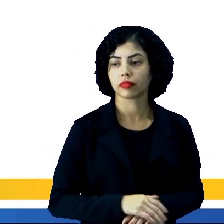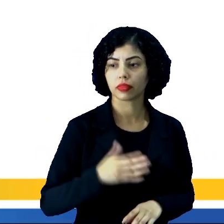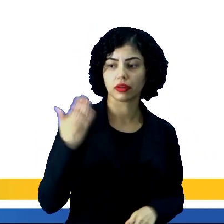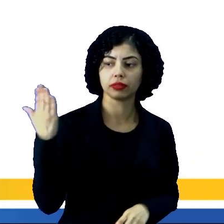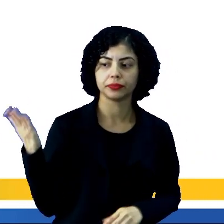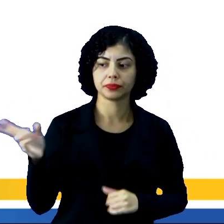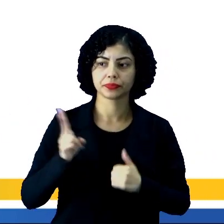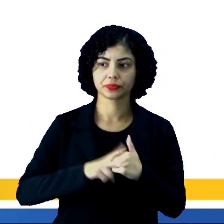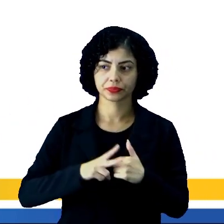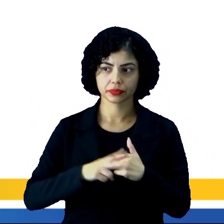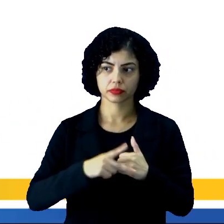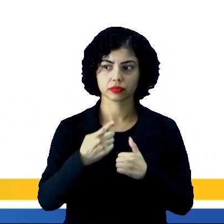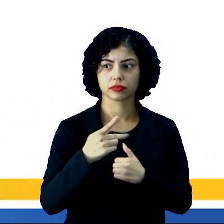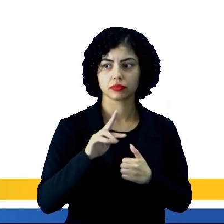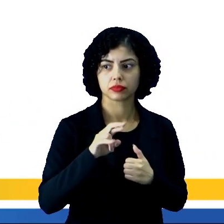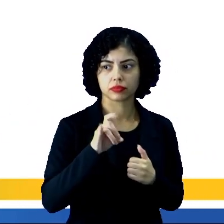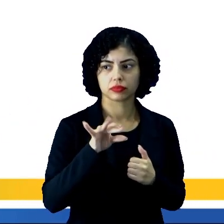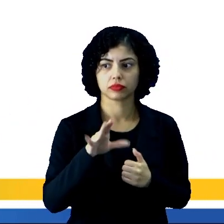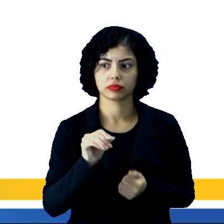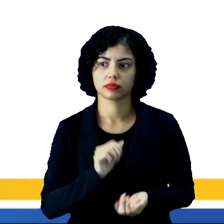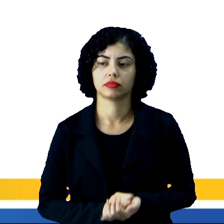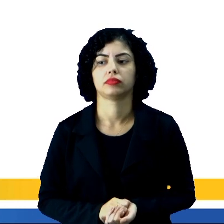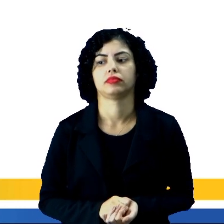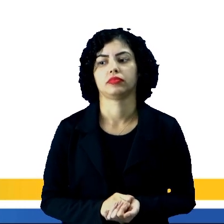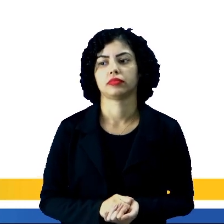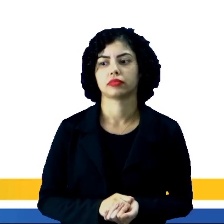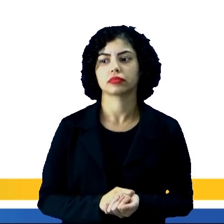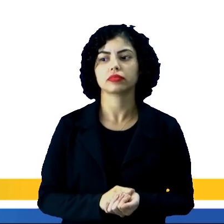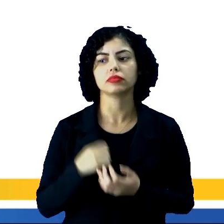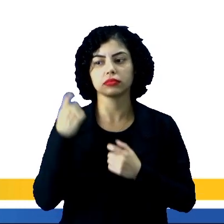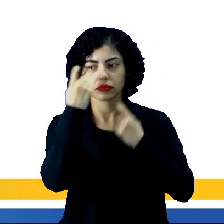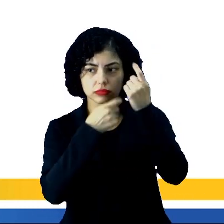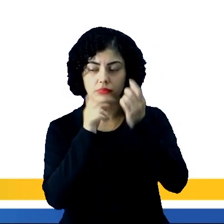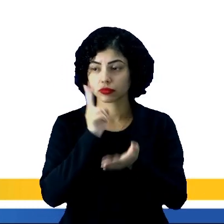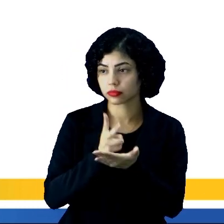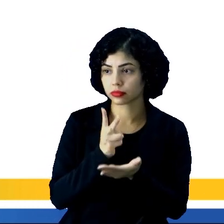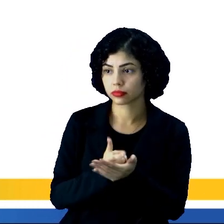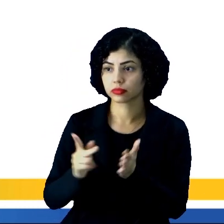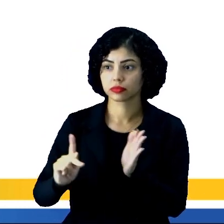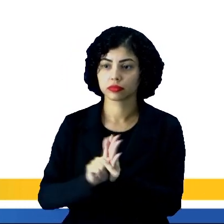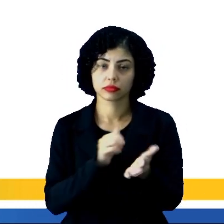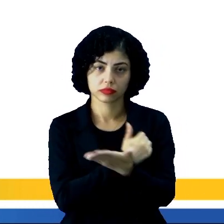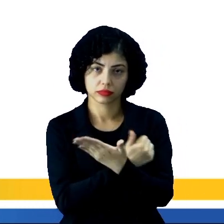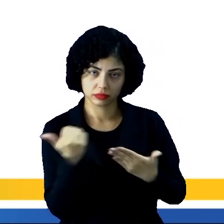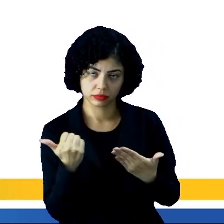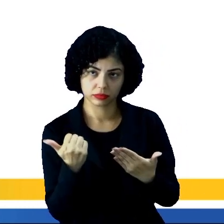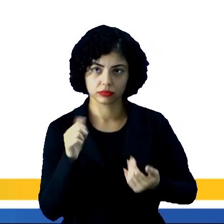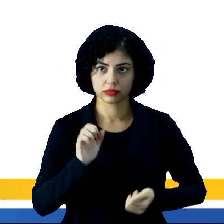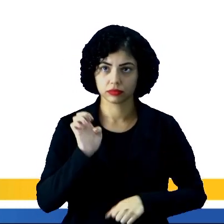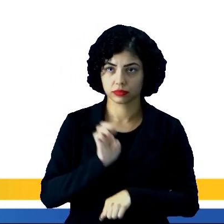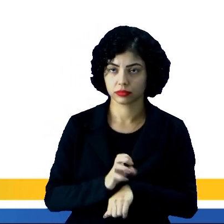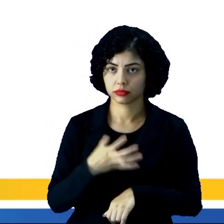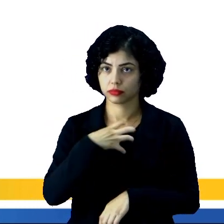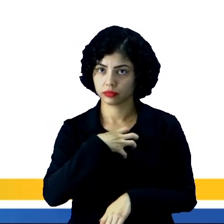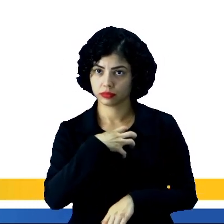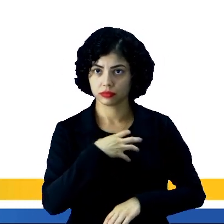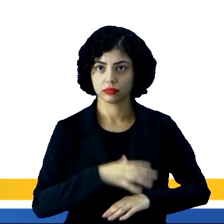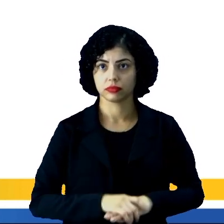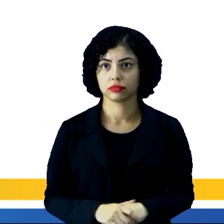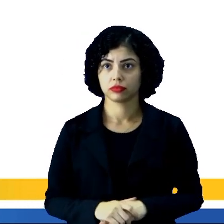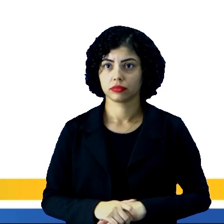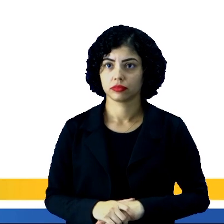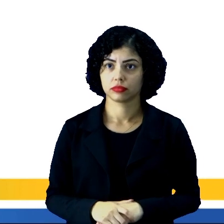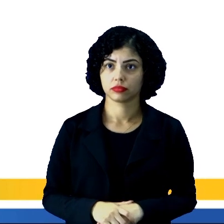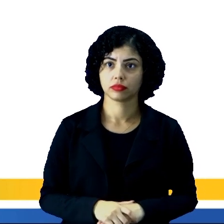então o que que é um verbo predicativo verbo predicativo é o que expressa sempre um estado ação ou momento ali né